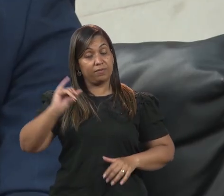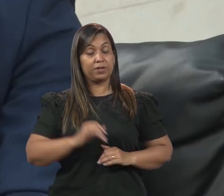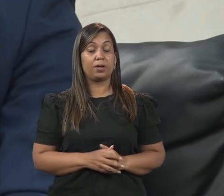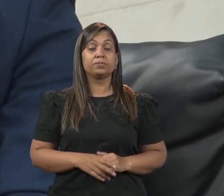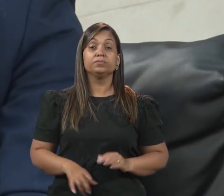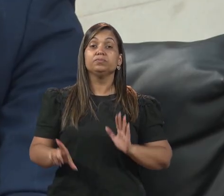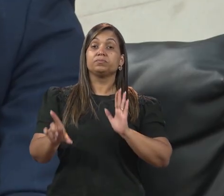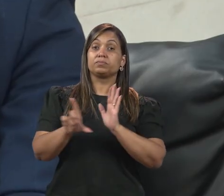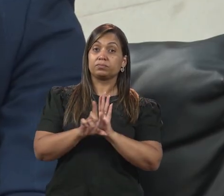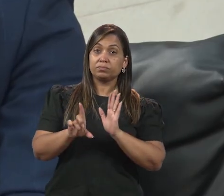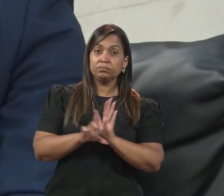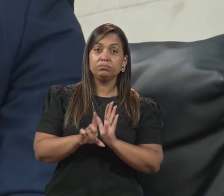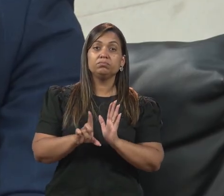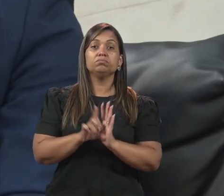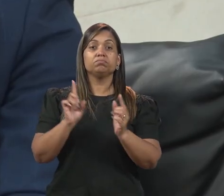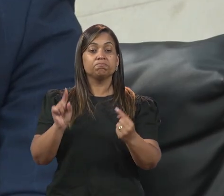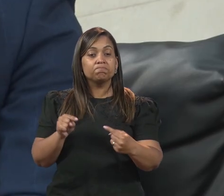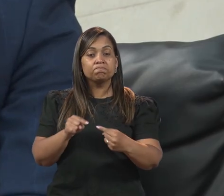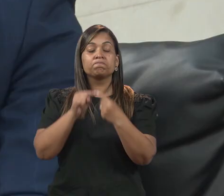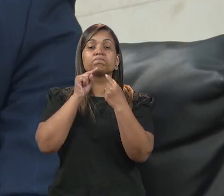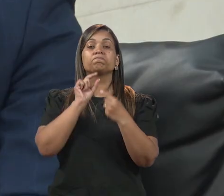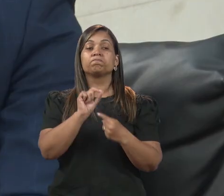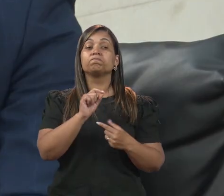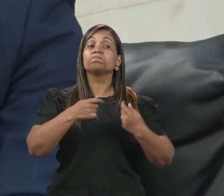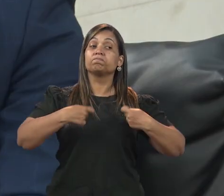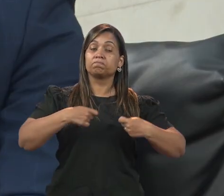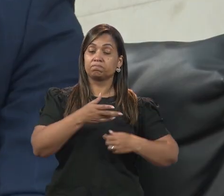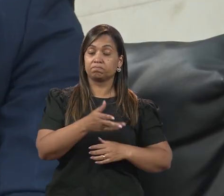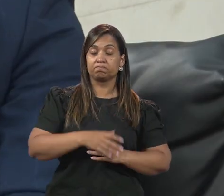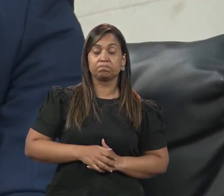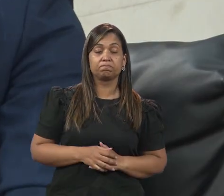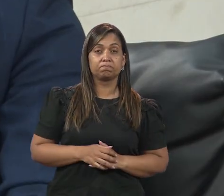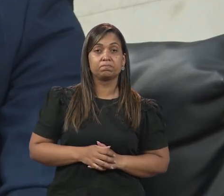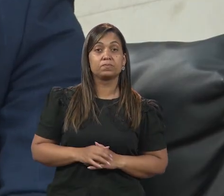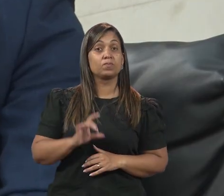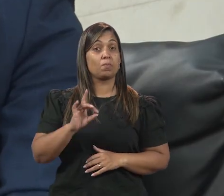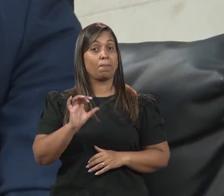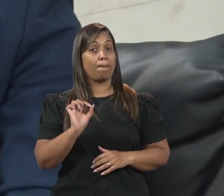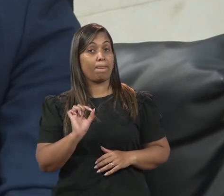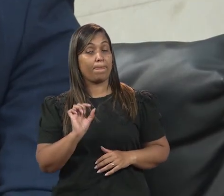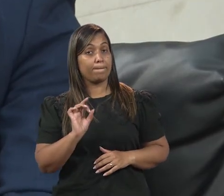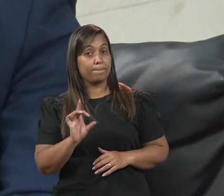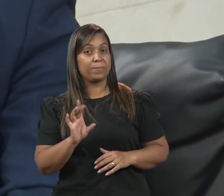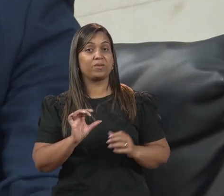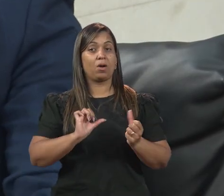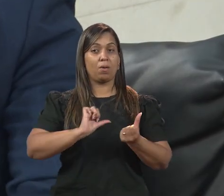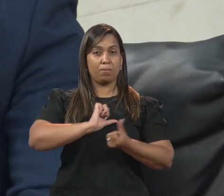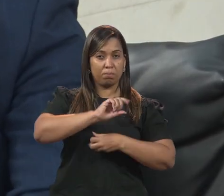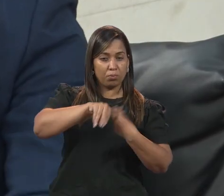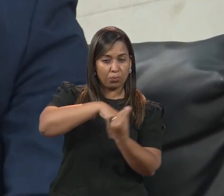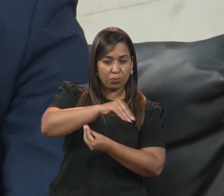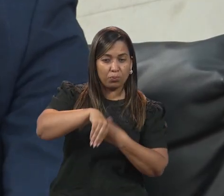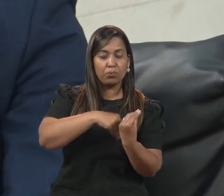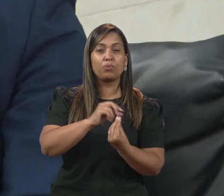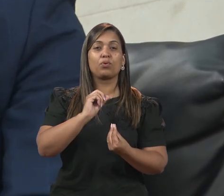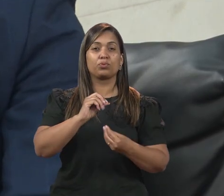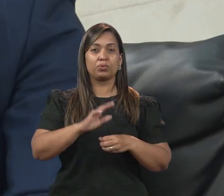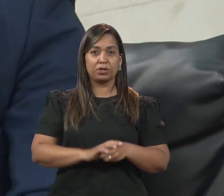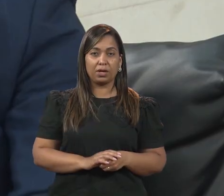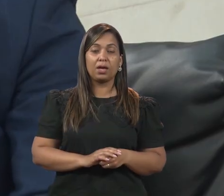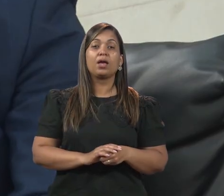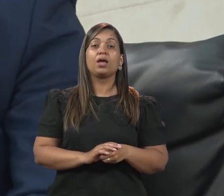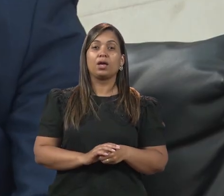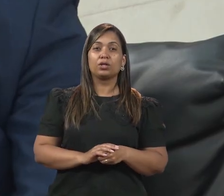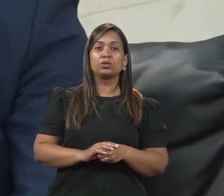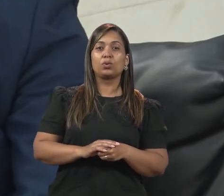veio de encontro a essa necessidade, não só a questão da adulteração, o uso do metanol, mas